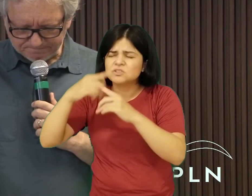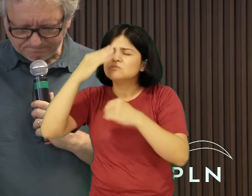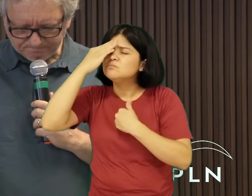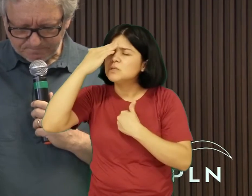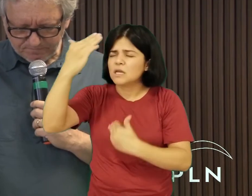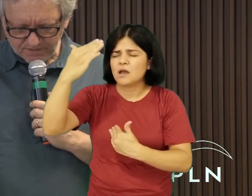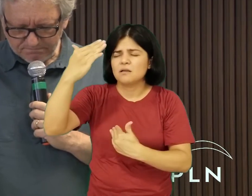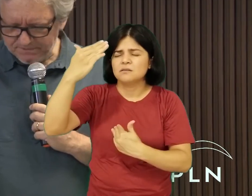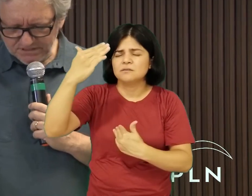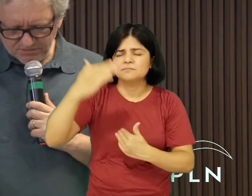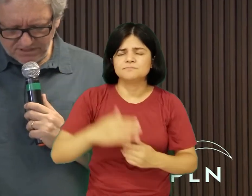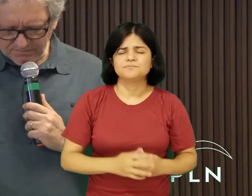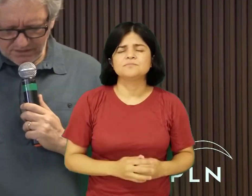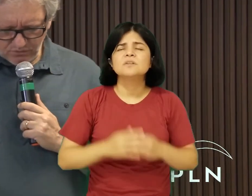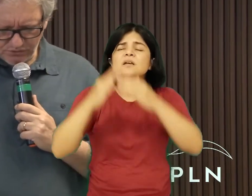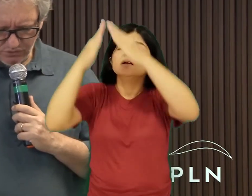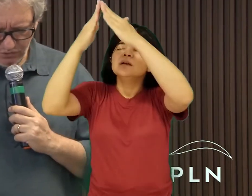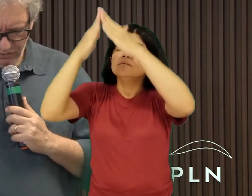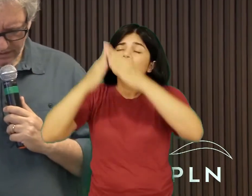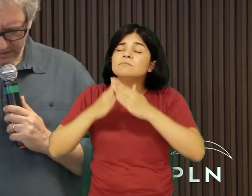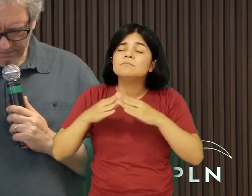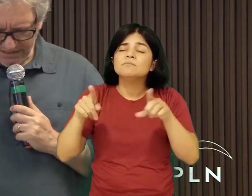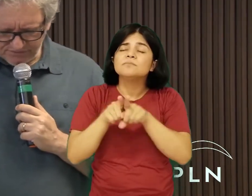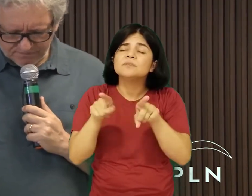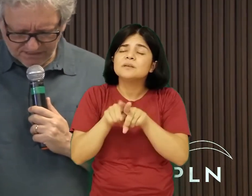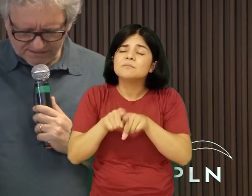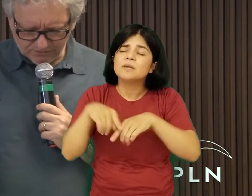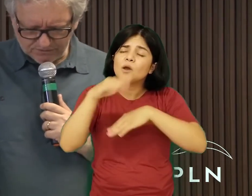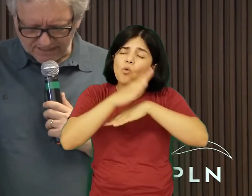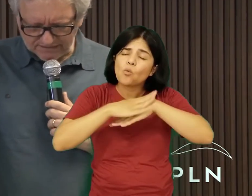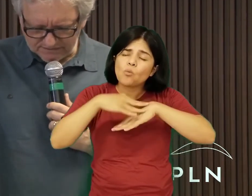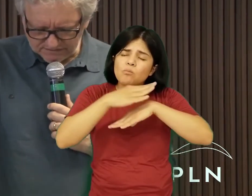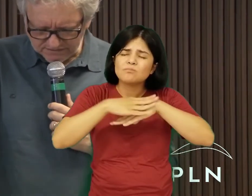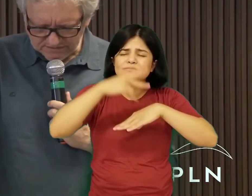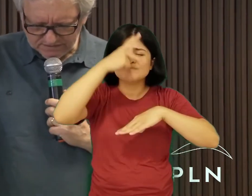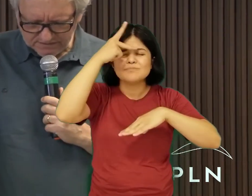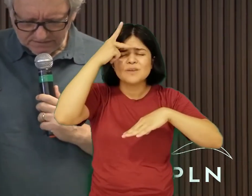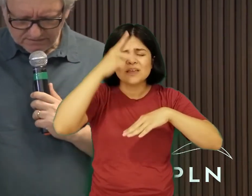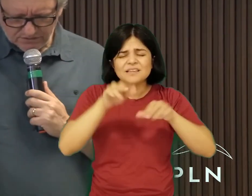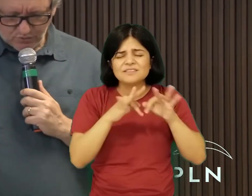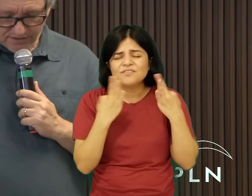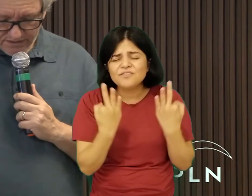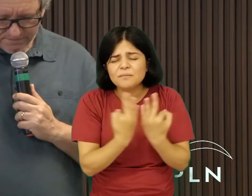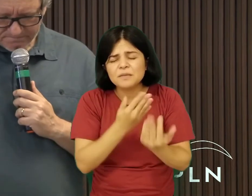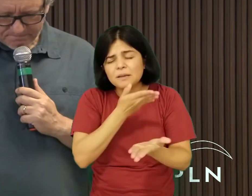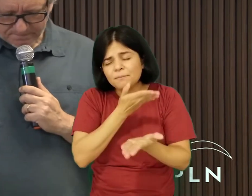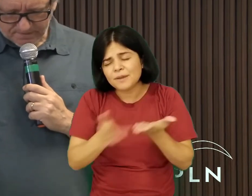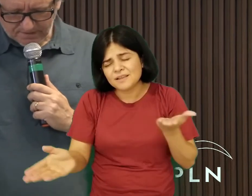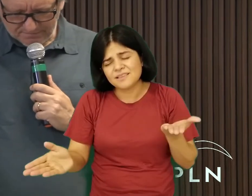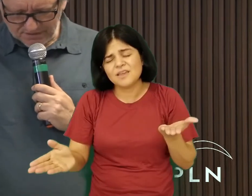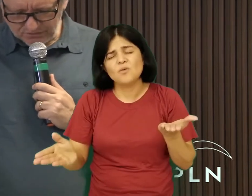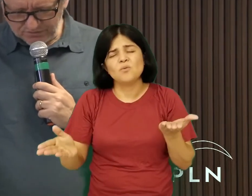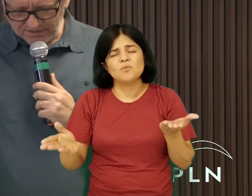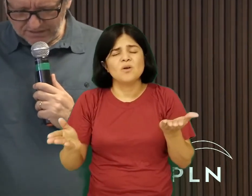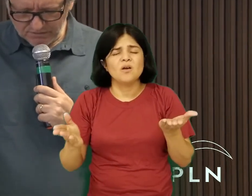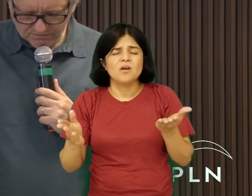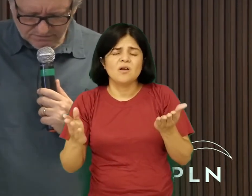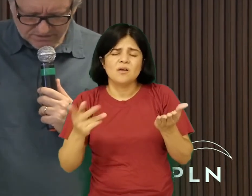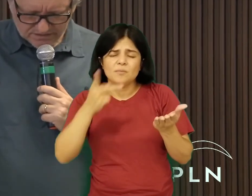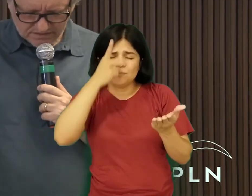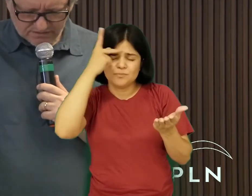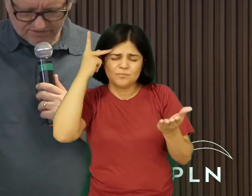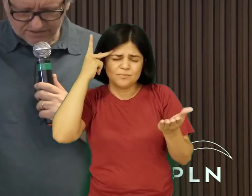lá. Pedimos também consolo para as famílias enlutadas. Sueli, amiga do